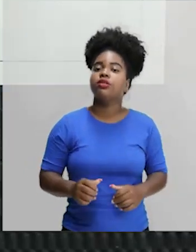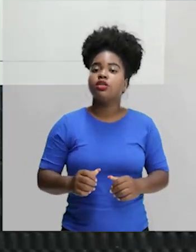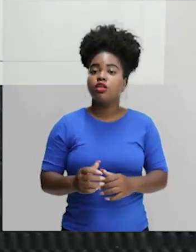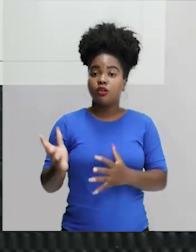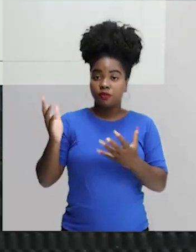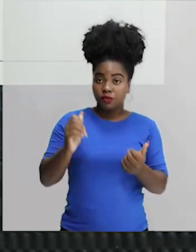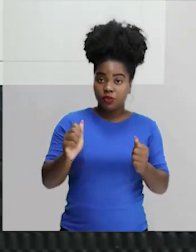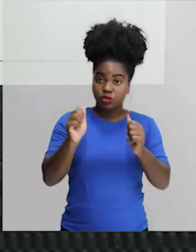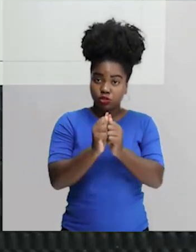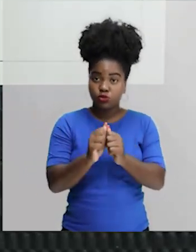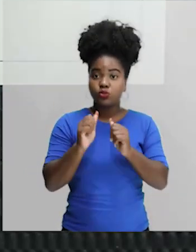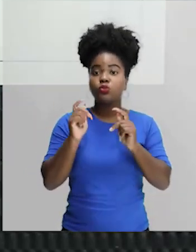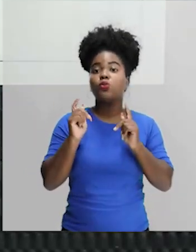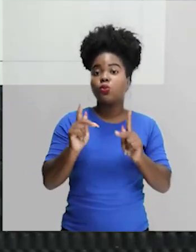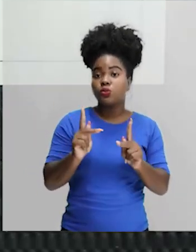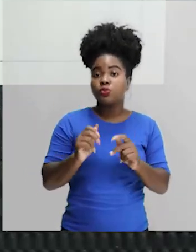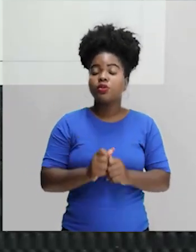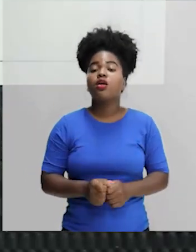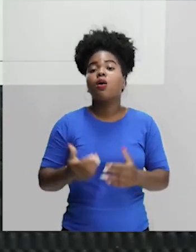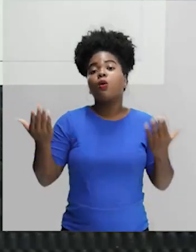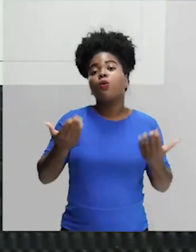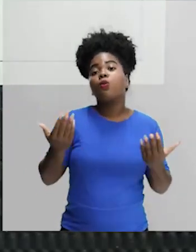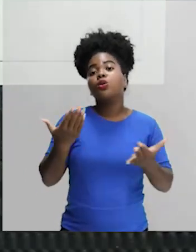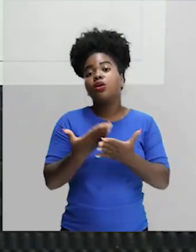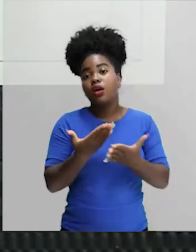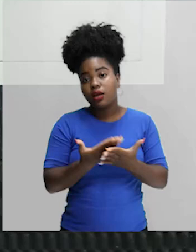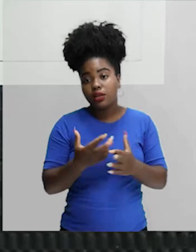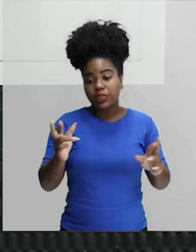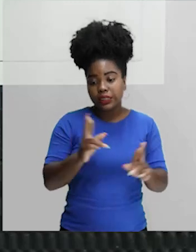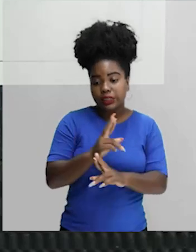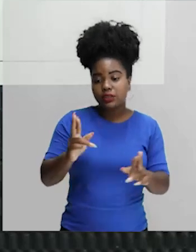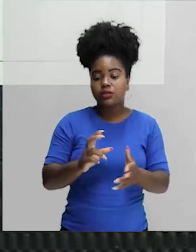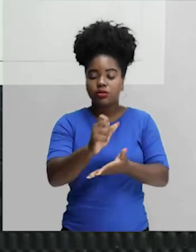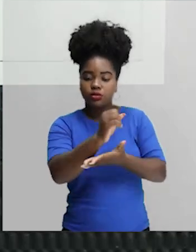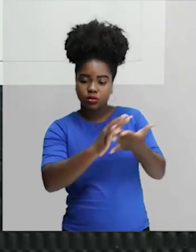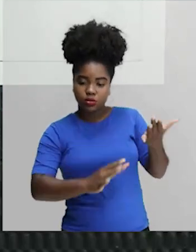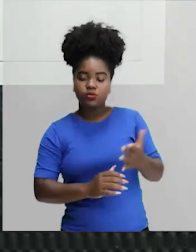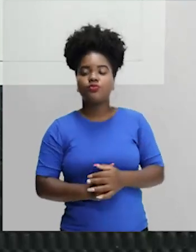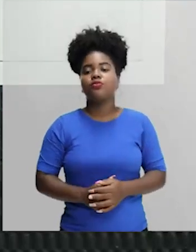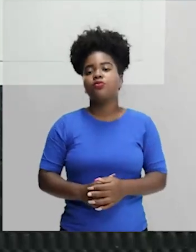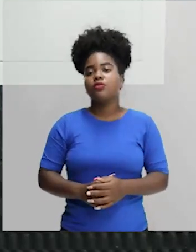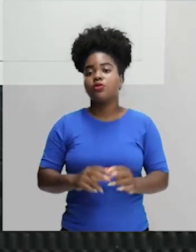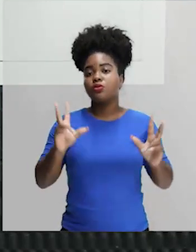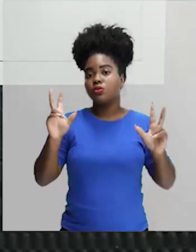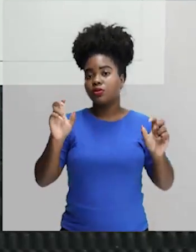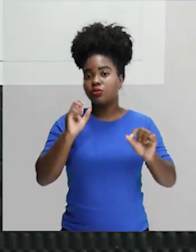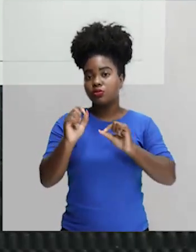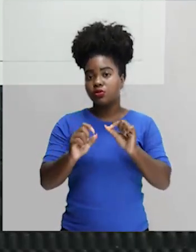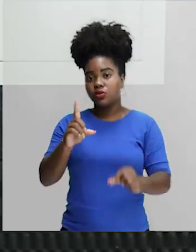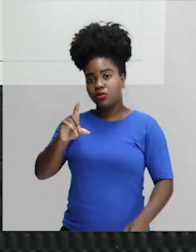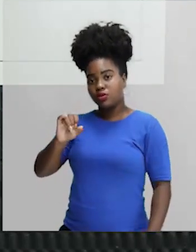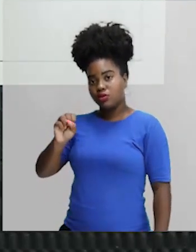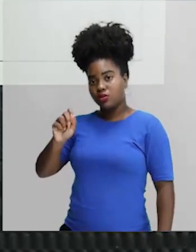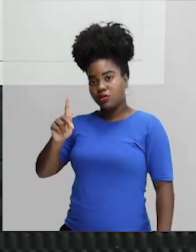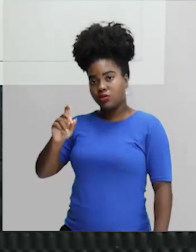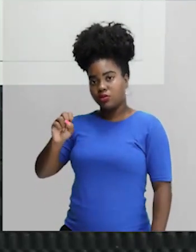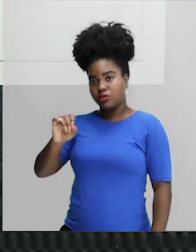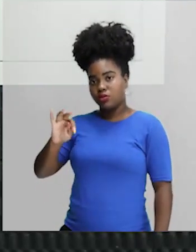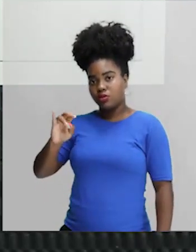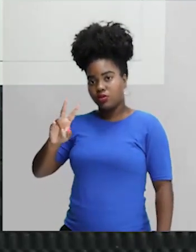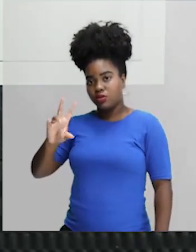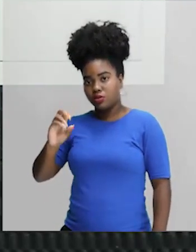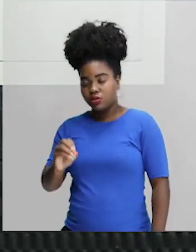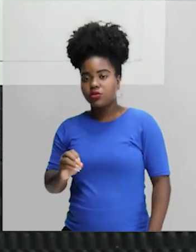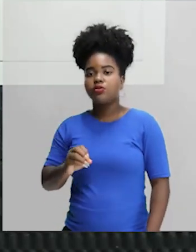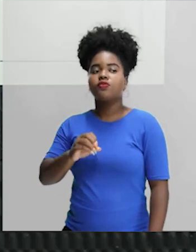Hoje é aquela aula de exercício, né? A gente já está falando do dispositivo de Briot-Ruffini, que é um dispositivo para